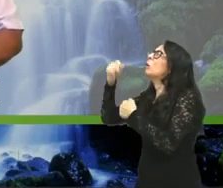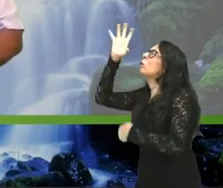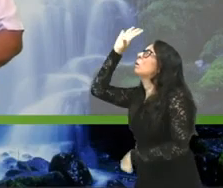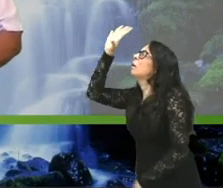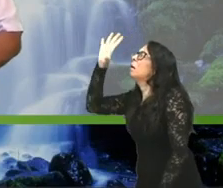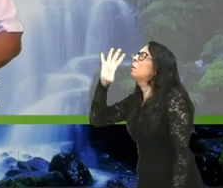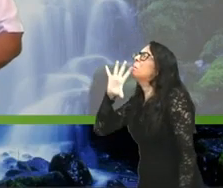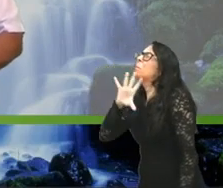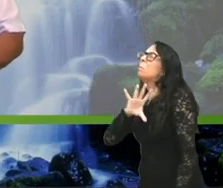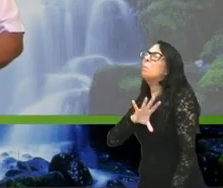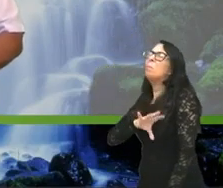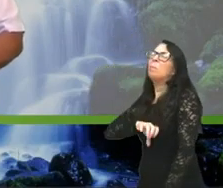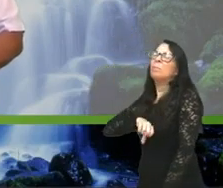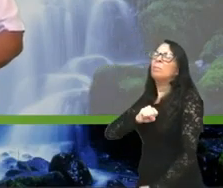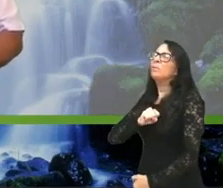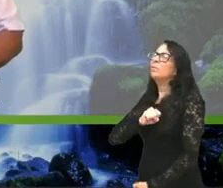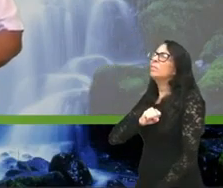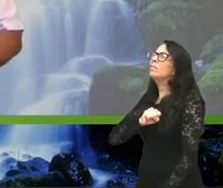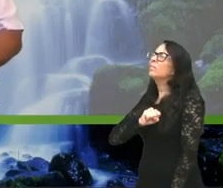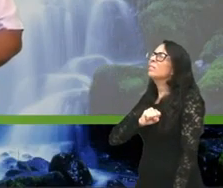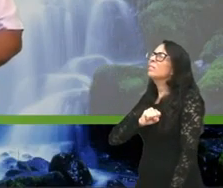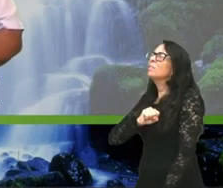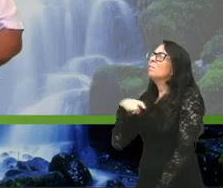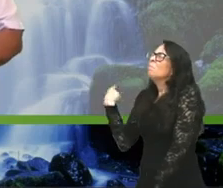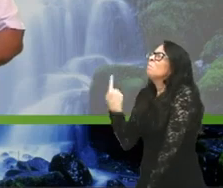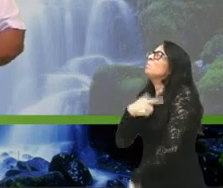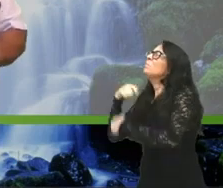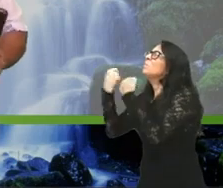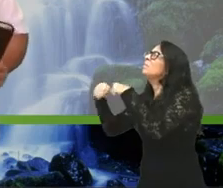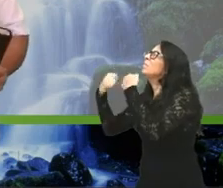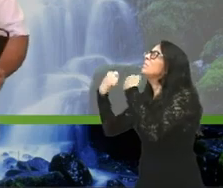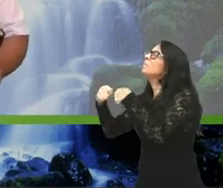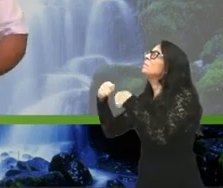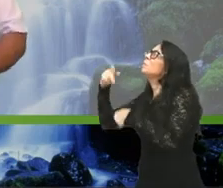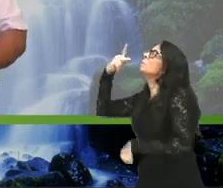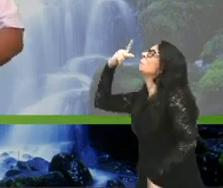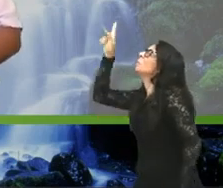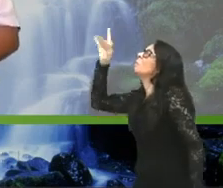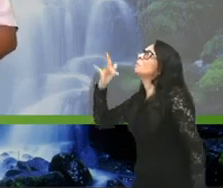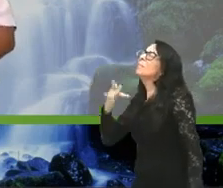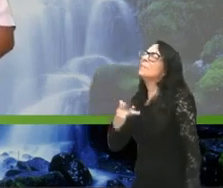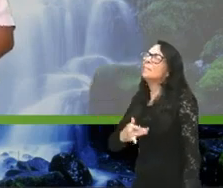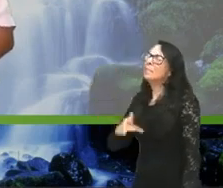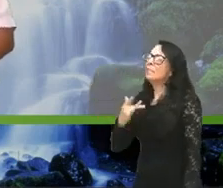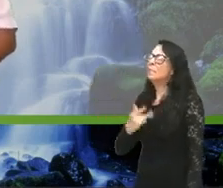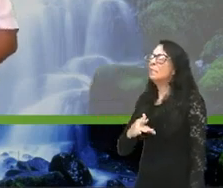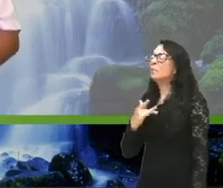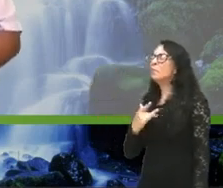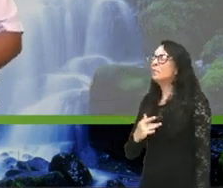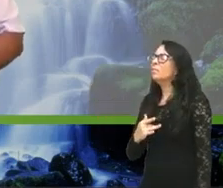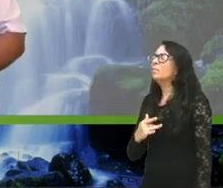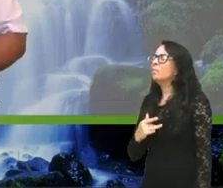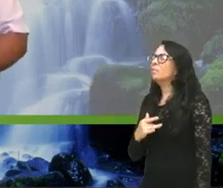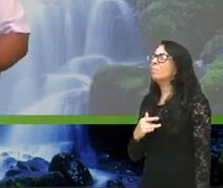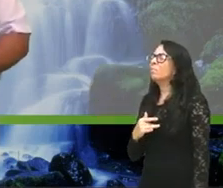da humanidade, Senhor. Nós enfrentamos vírus, mas também convivemos com